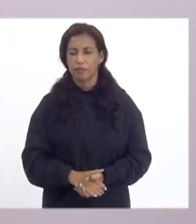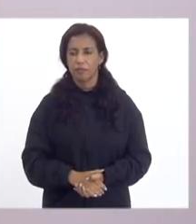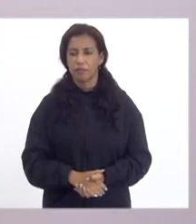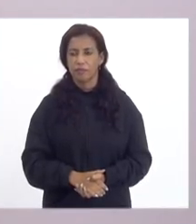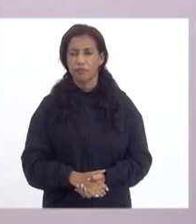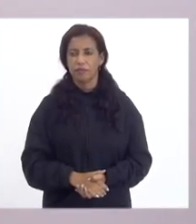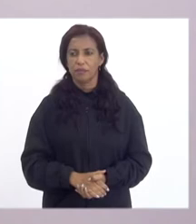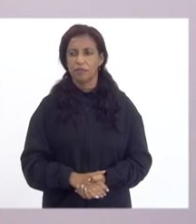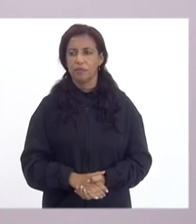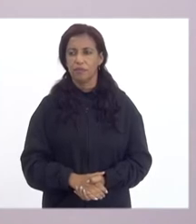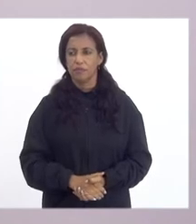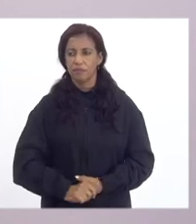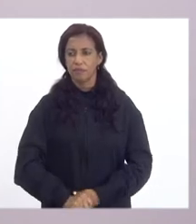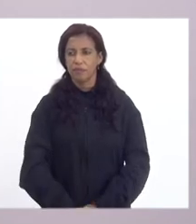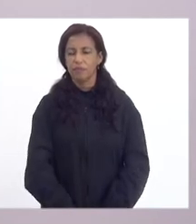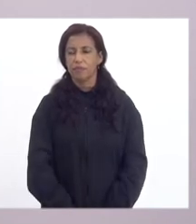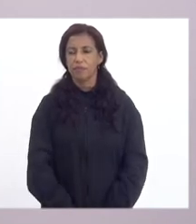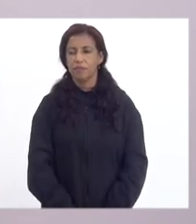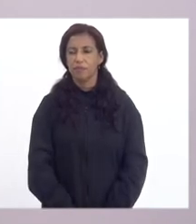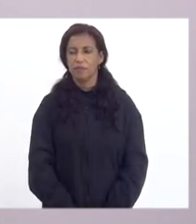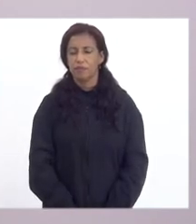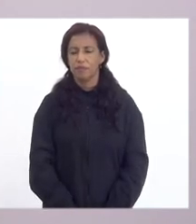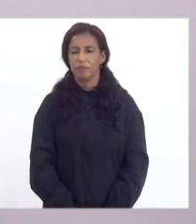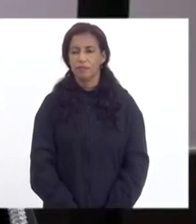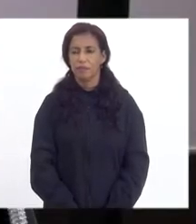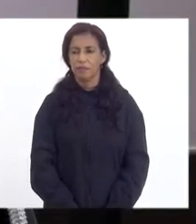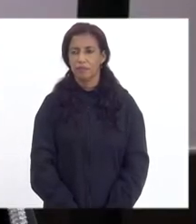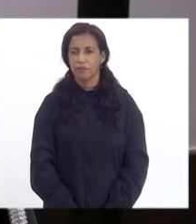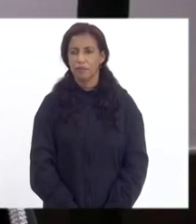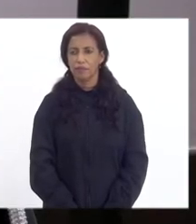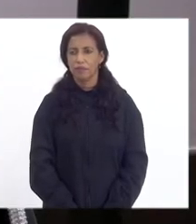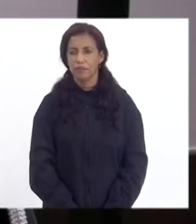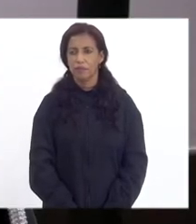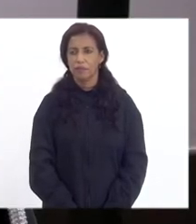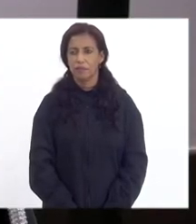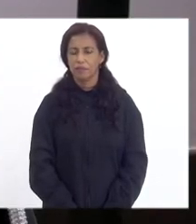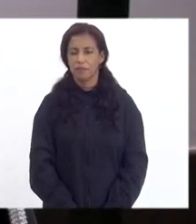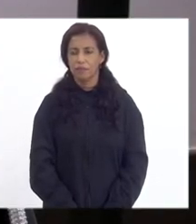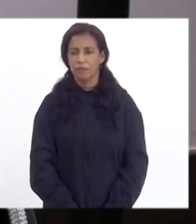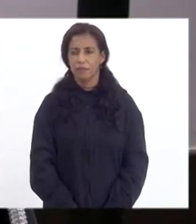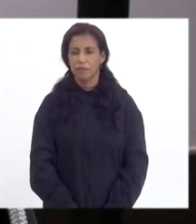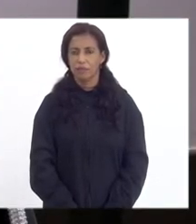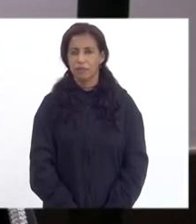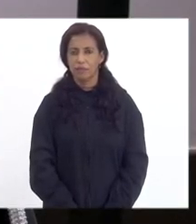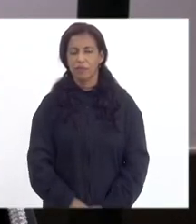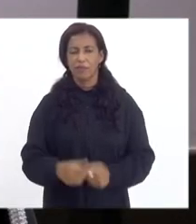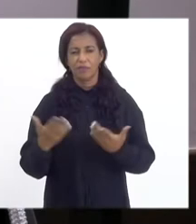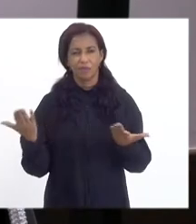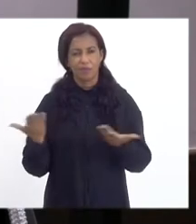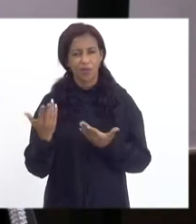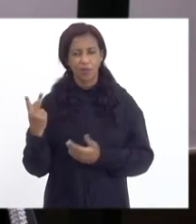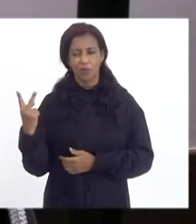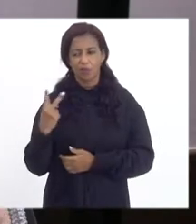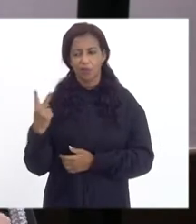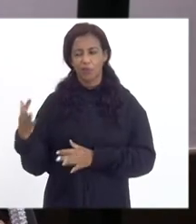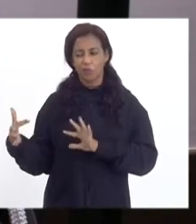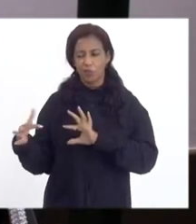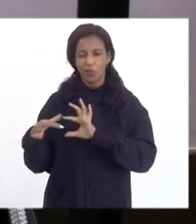Em vista. O Chico Machado é tão ligado hoje ao Márcio Pacheco